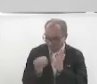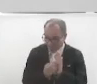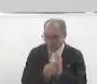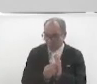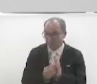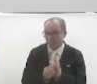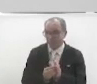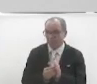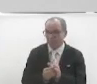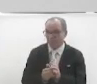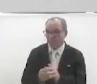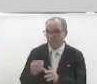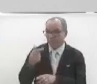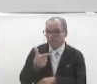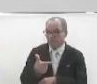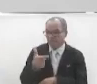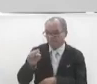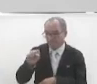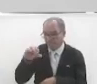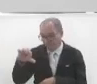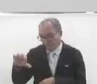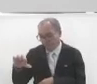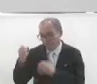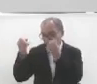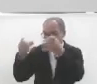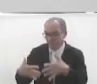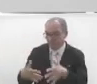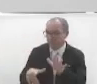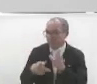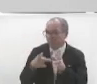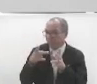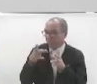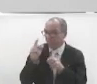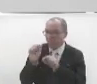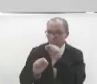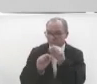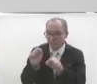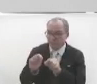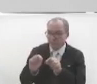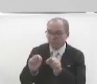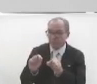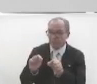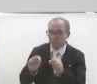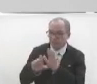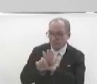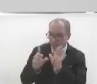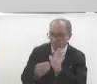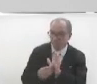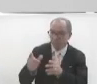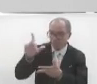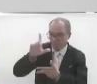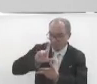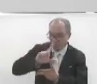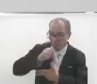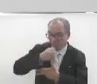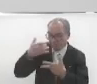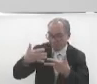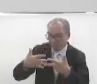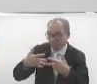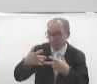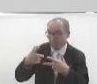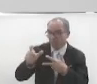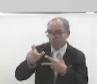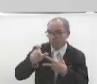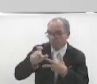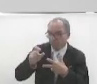protocolo 3889 que fala sobre uma Emenda supressiva do Legislativo de autoria